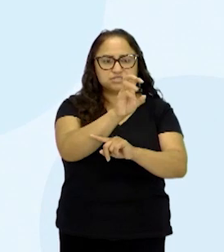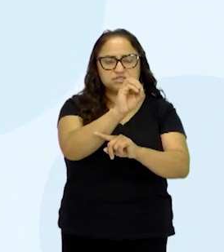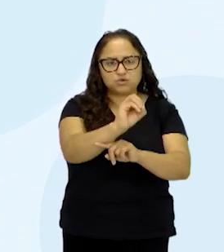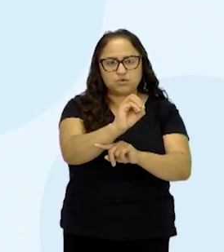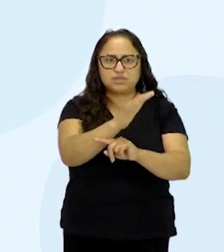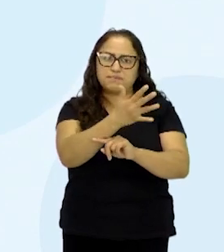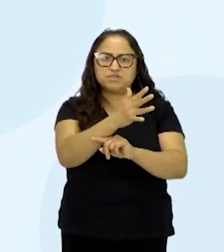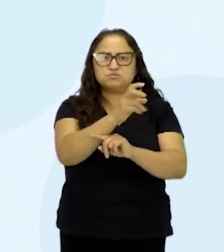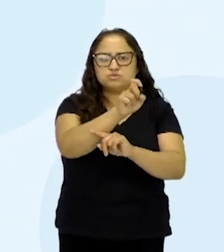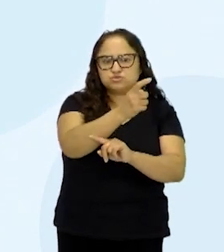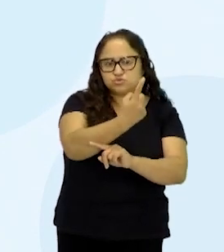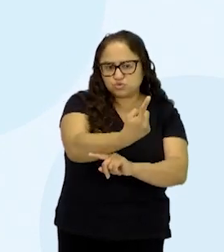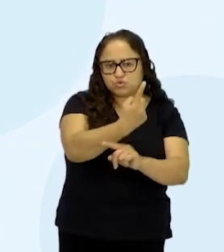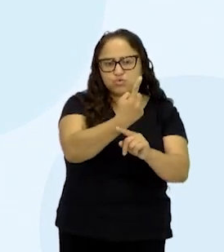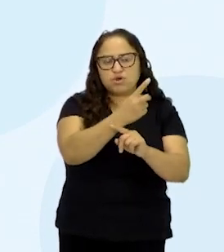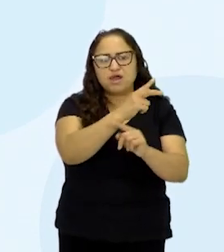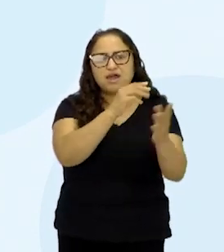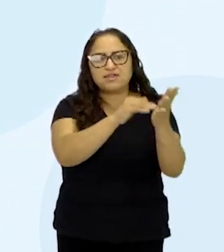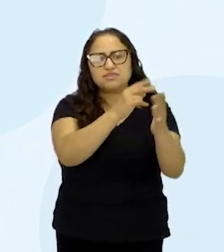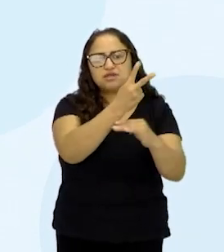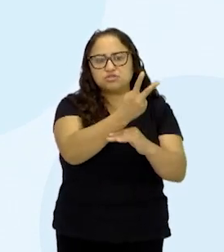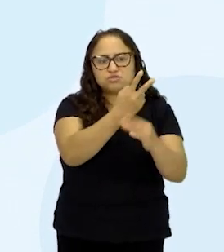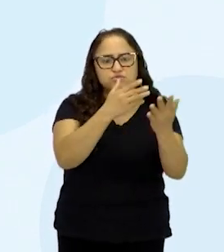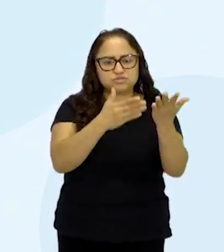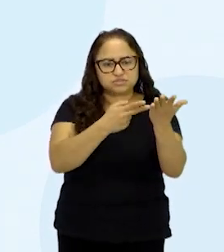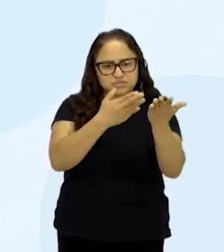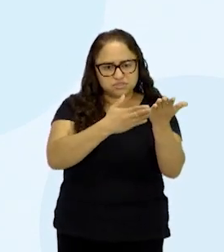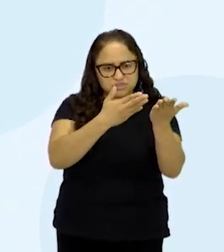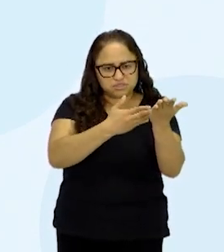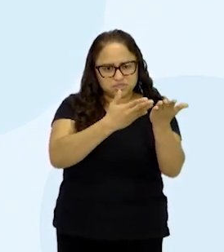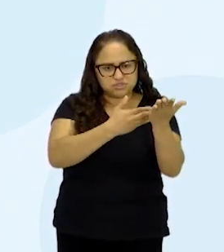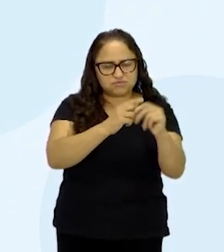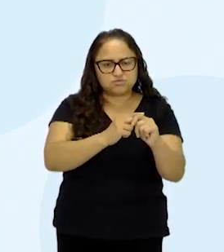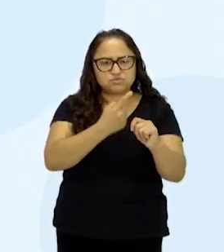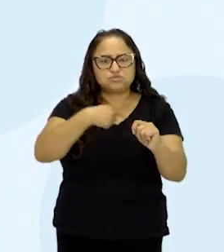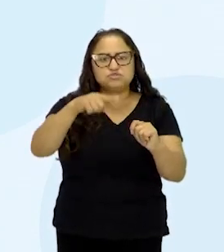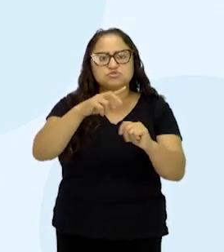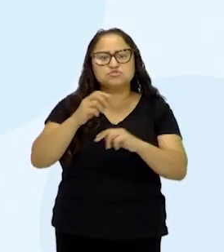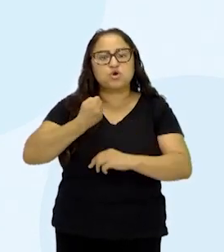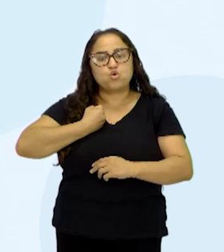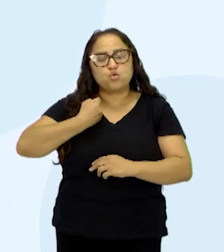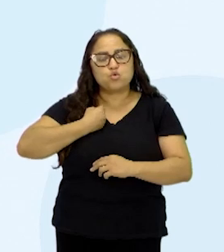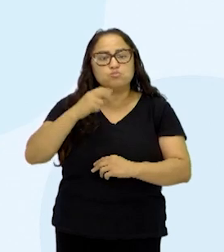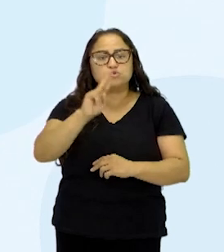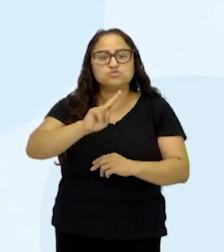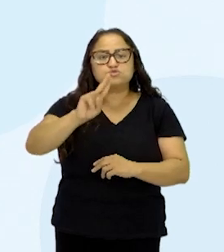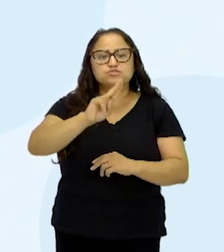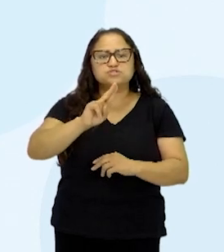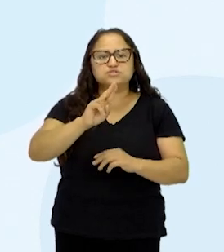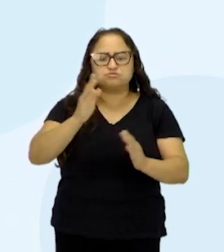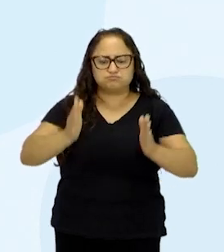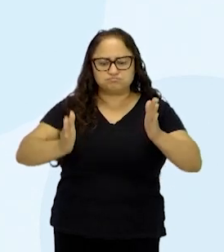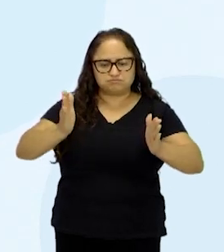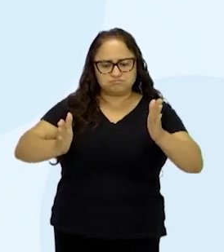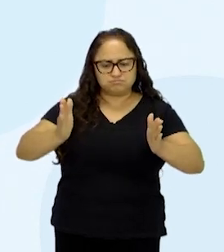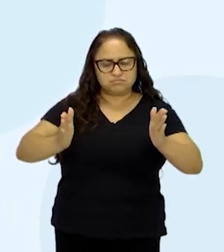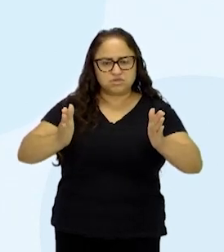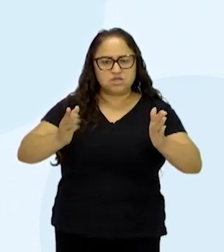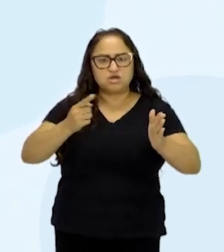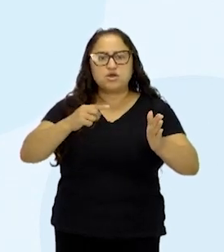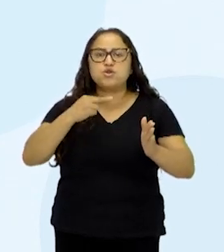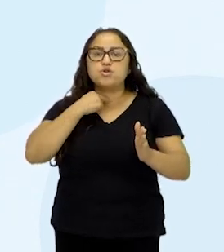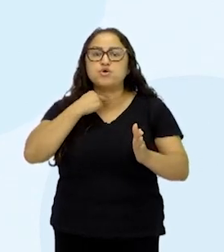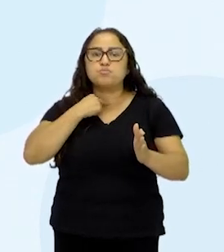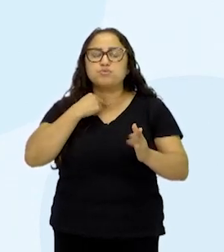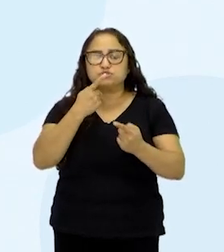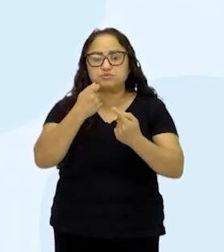livro. Por exemplo, de 1 a 2 livros, nós estamos usando números entre eles, então a gente não pode, temos